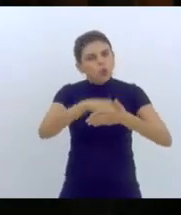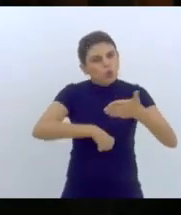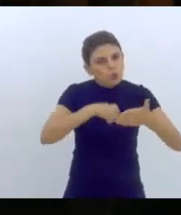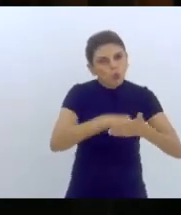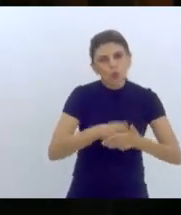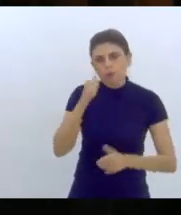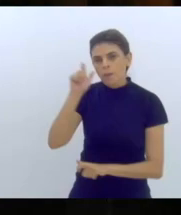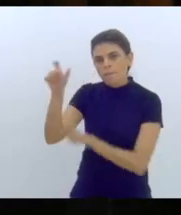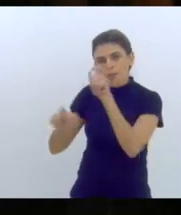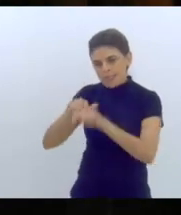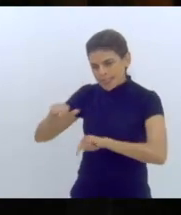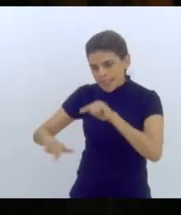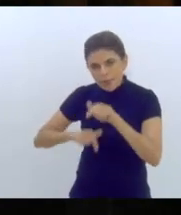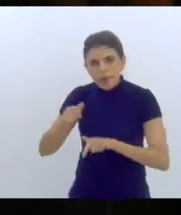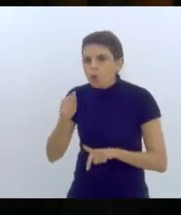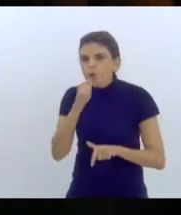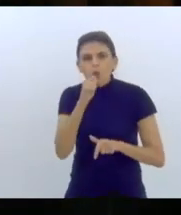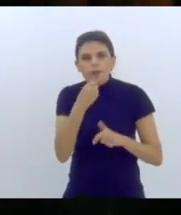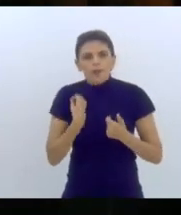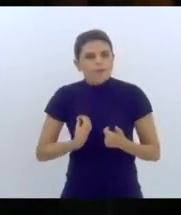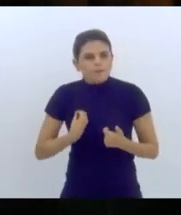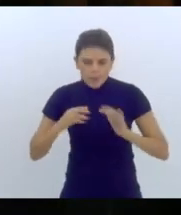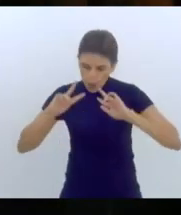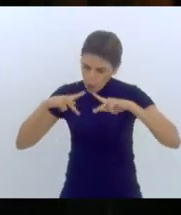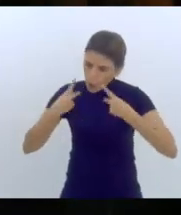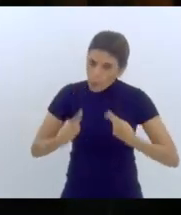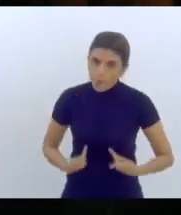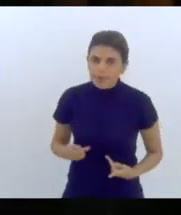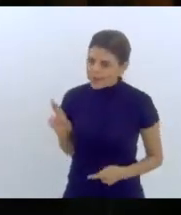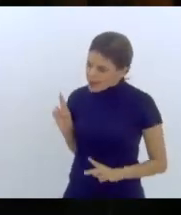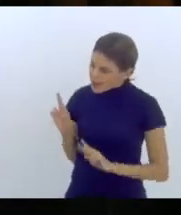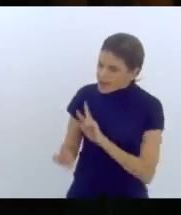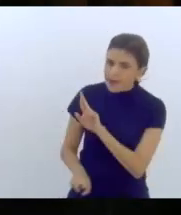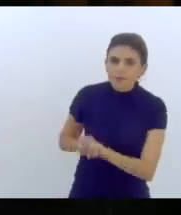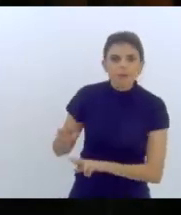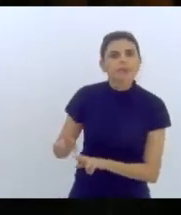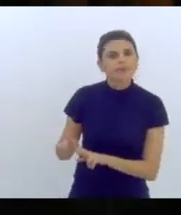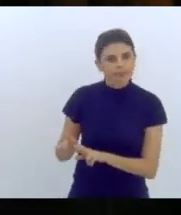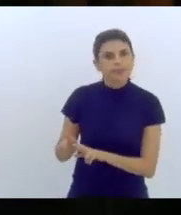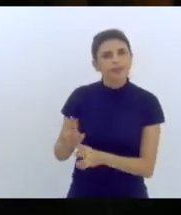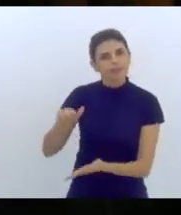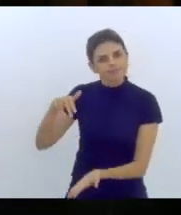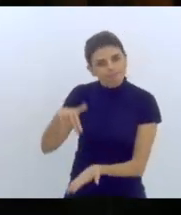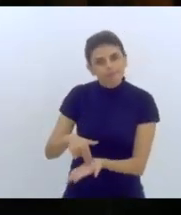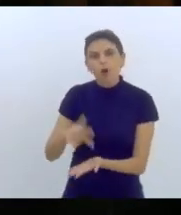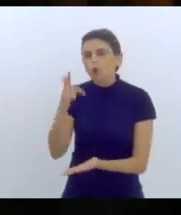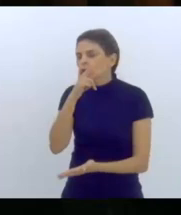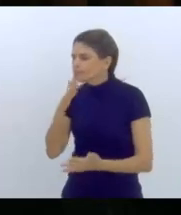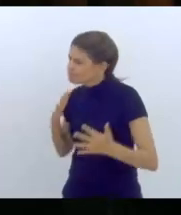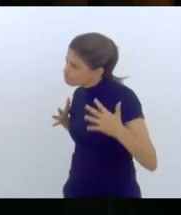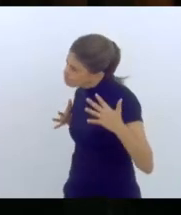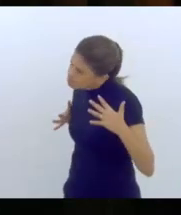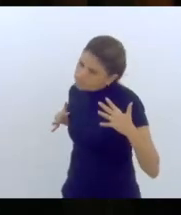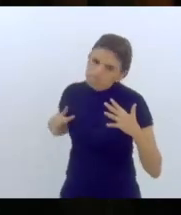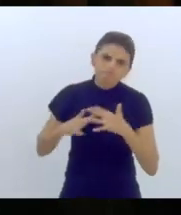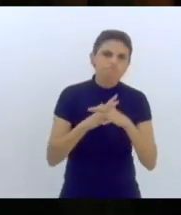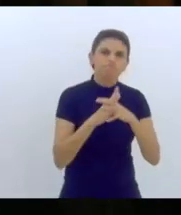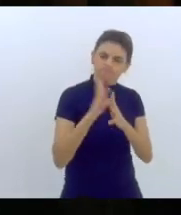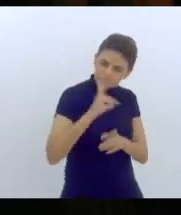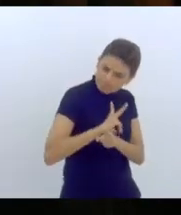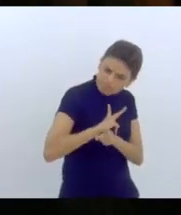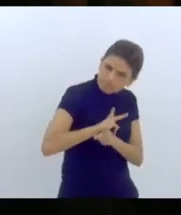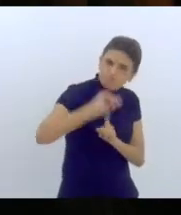no Estado do Rio de Janeiro, que representa, evidentemente, a possibilidade da gente superar as